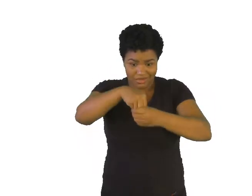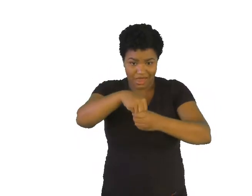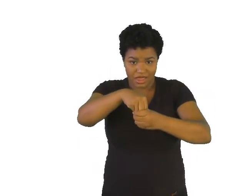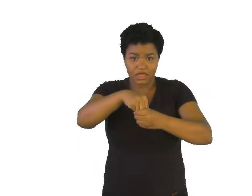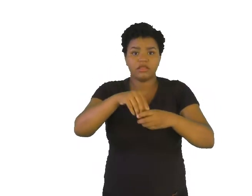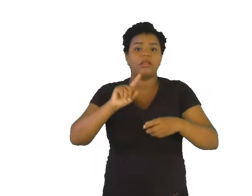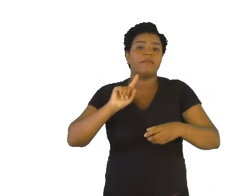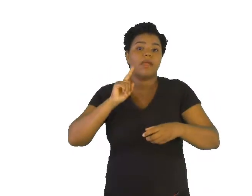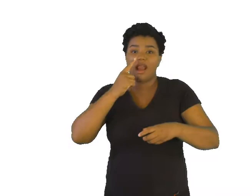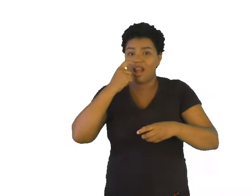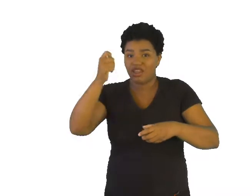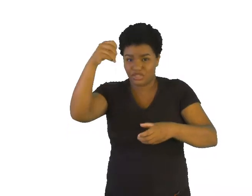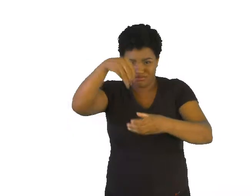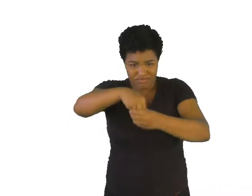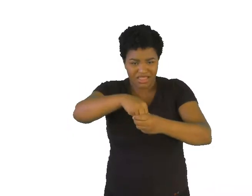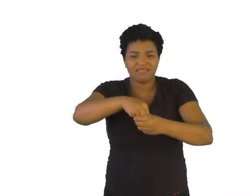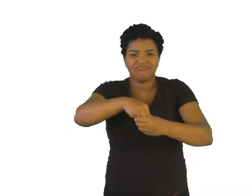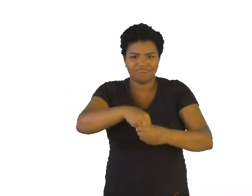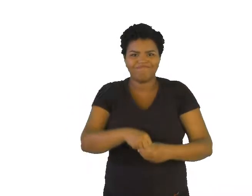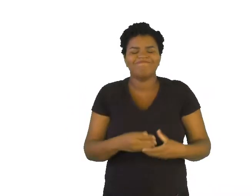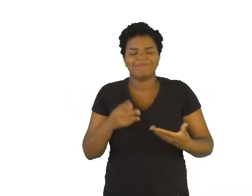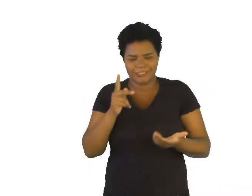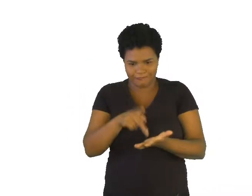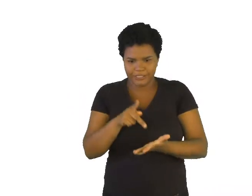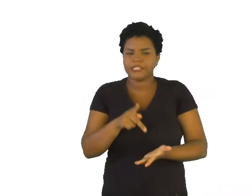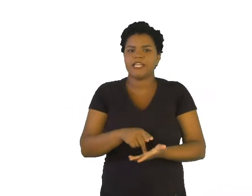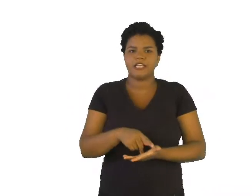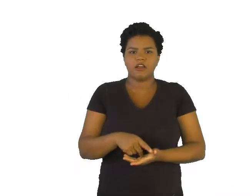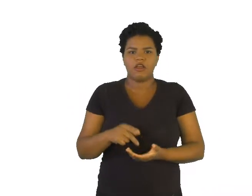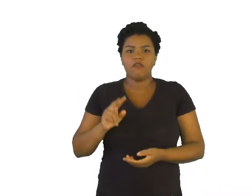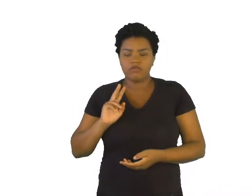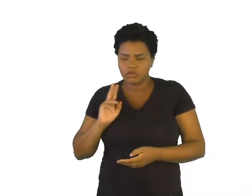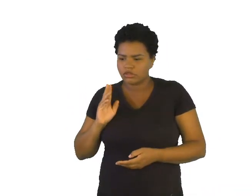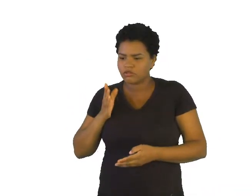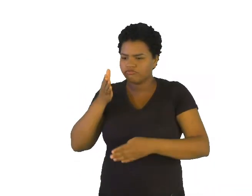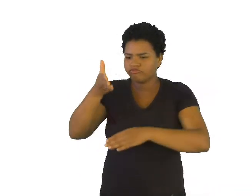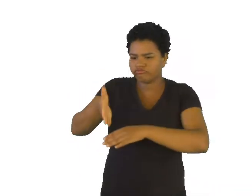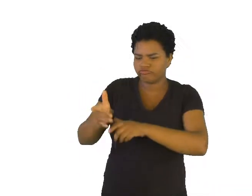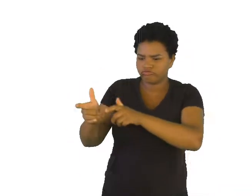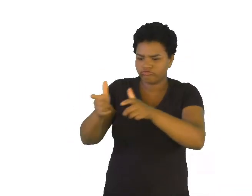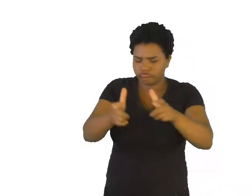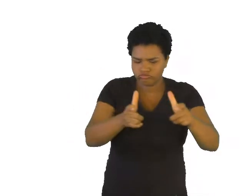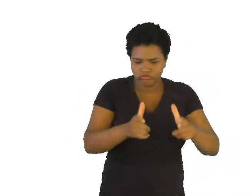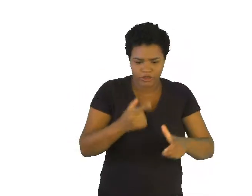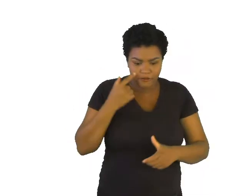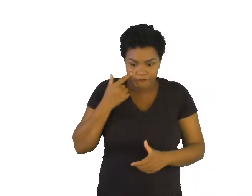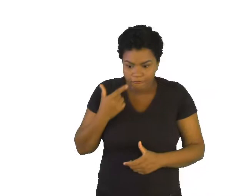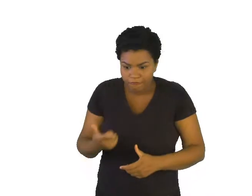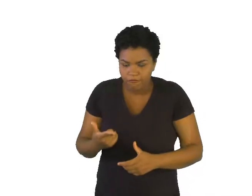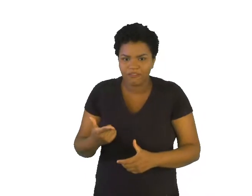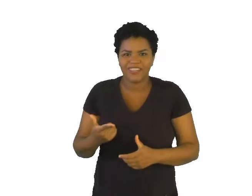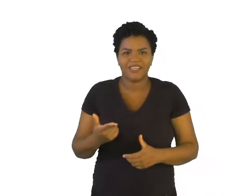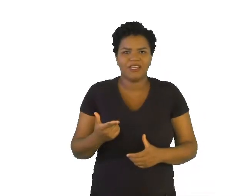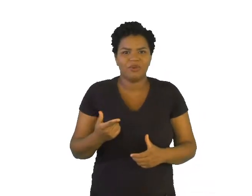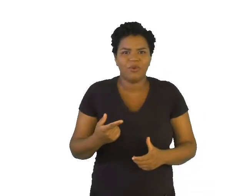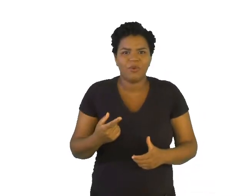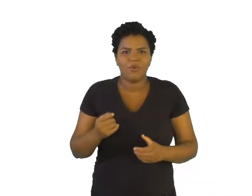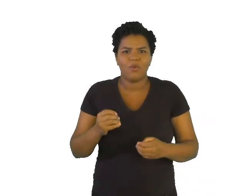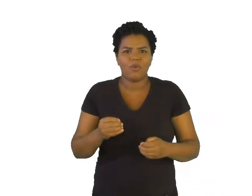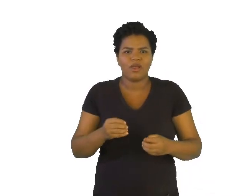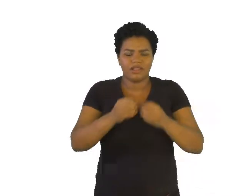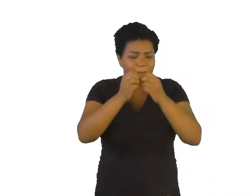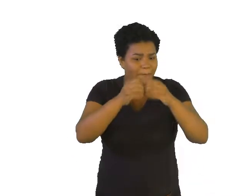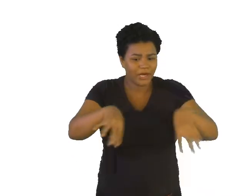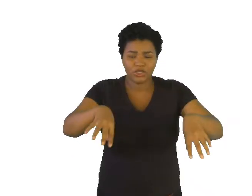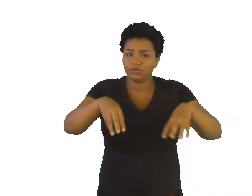É verdade. Quando você vai em certos locais, você vê o quanto estão destruindo o nosso